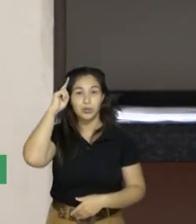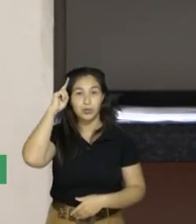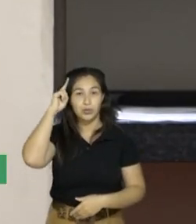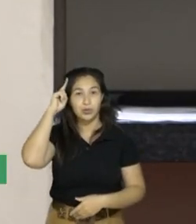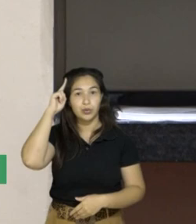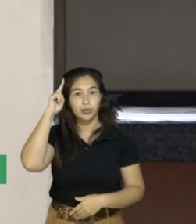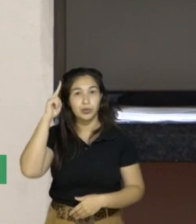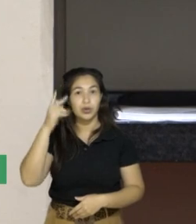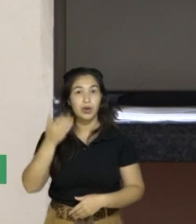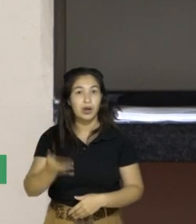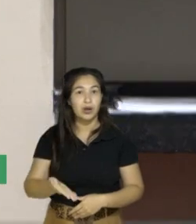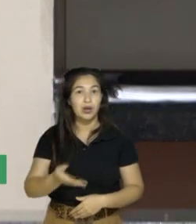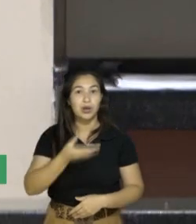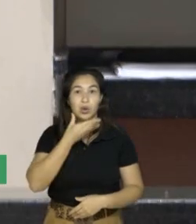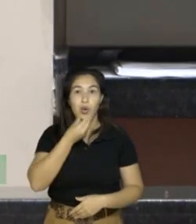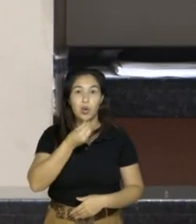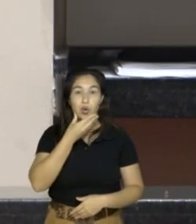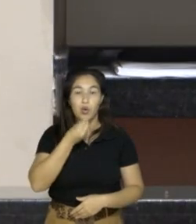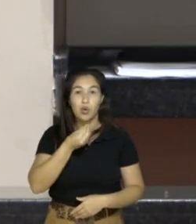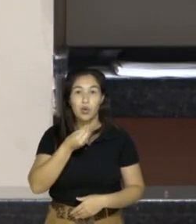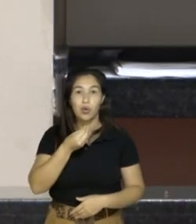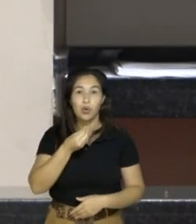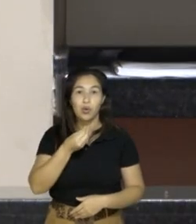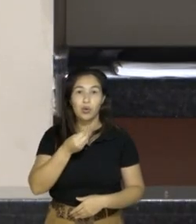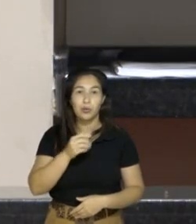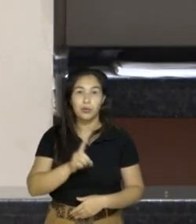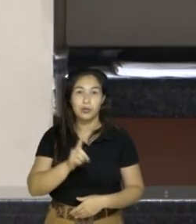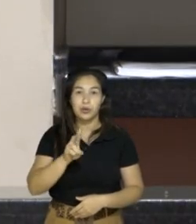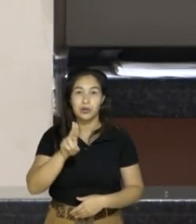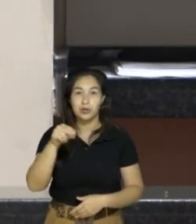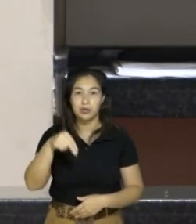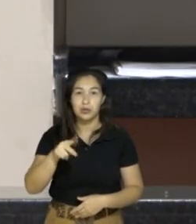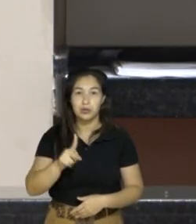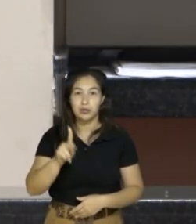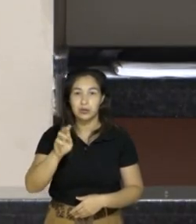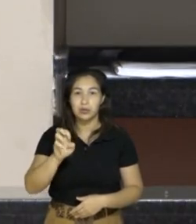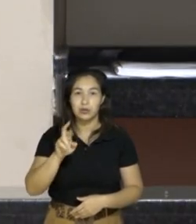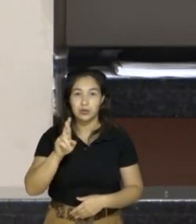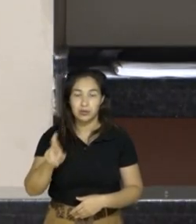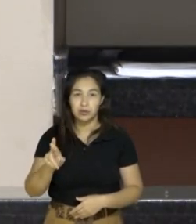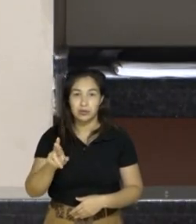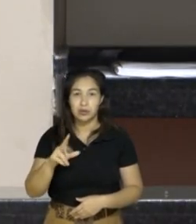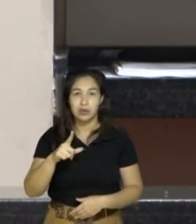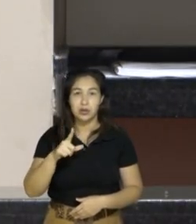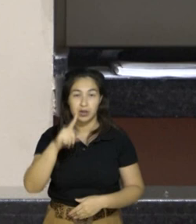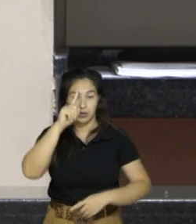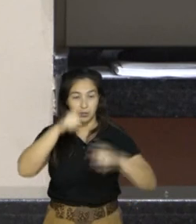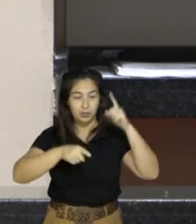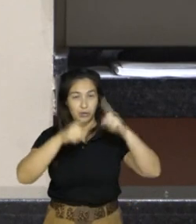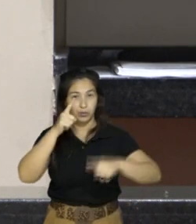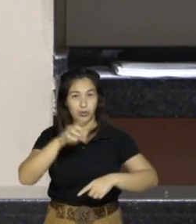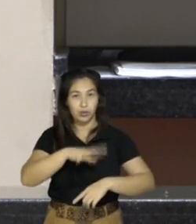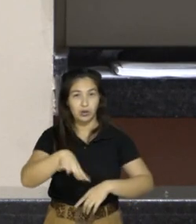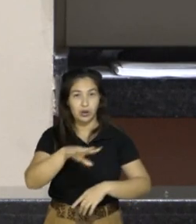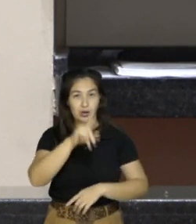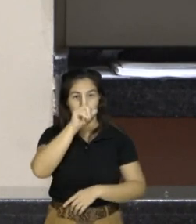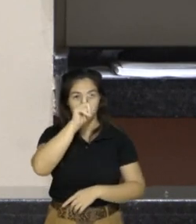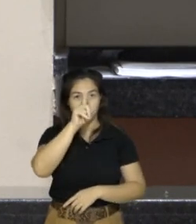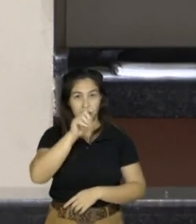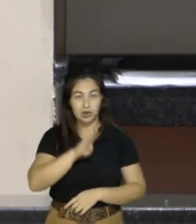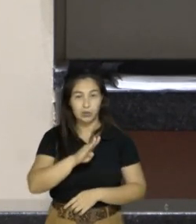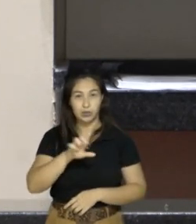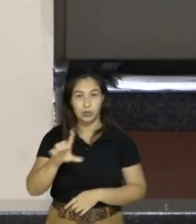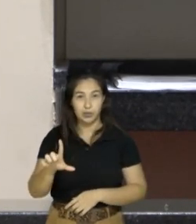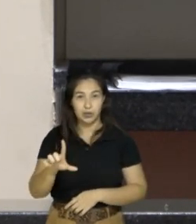para manifestação do Senhor que por 56 anos presídio de hospital Misericórdia de Blumenau Vila